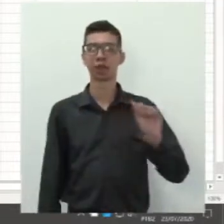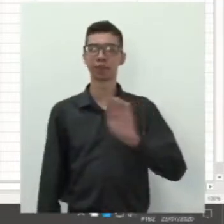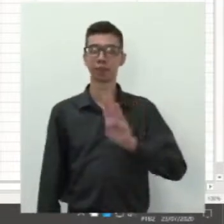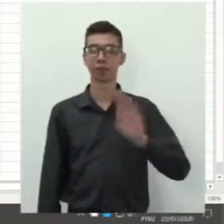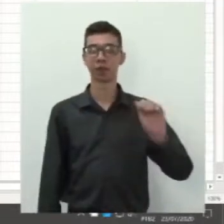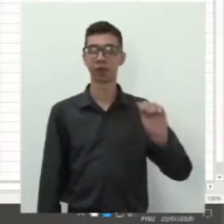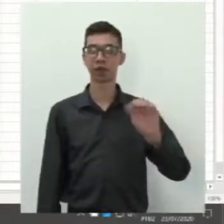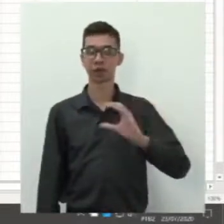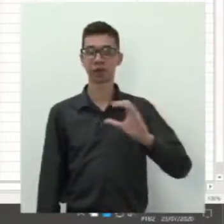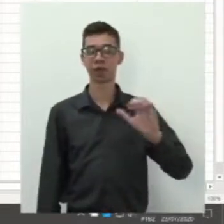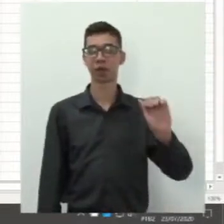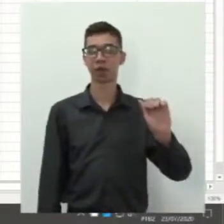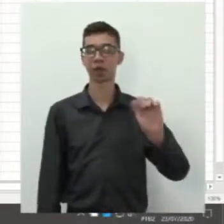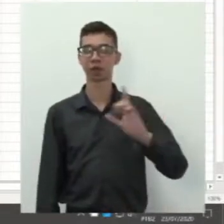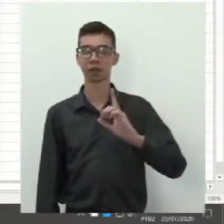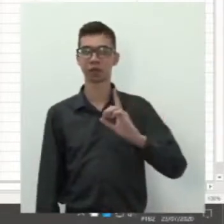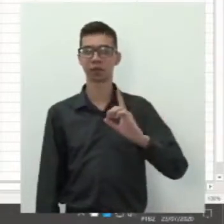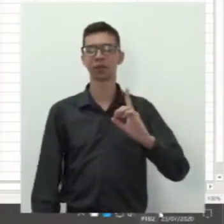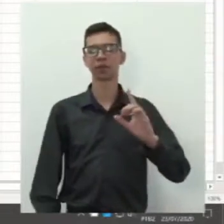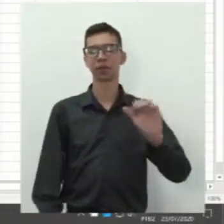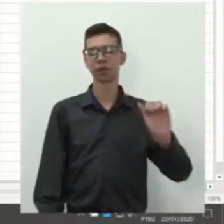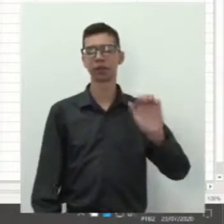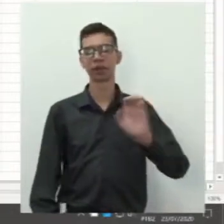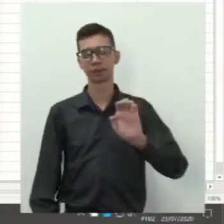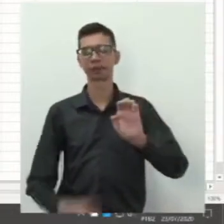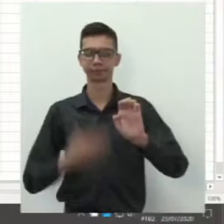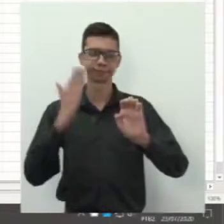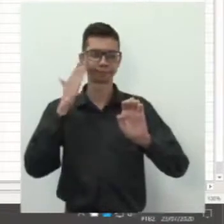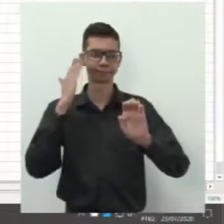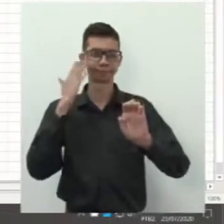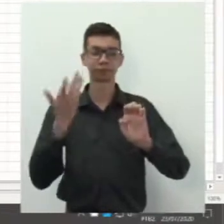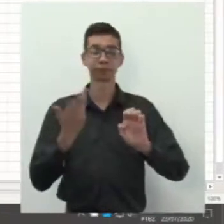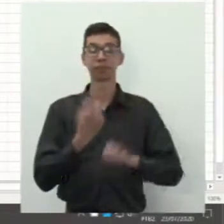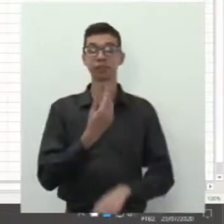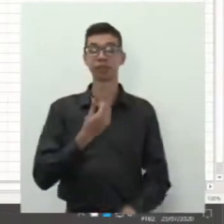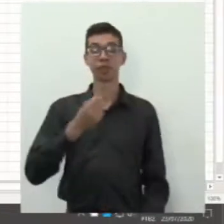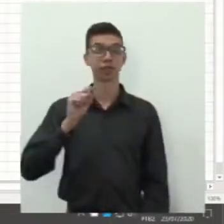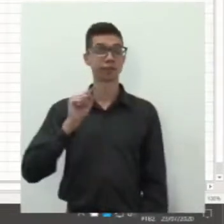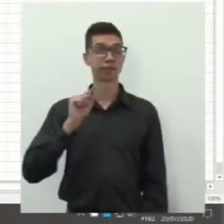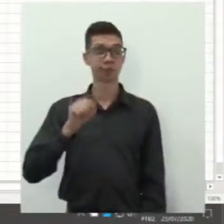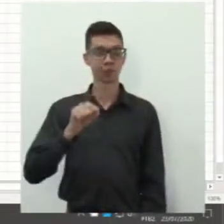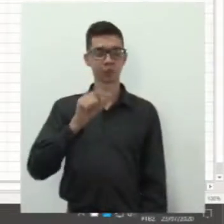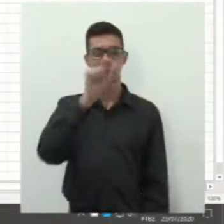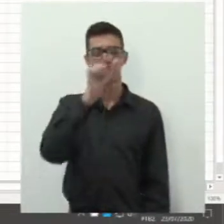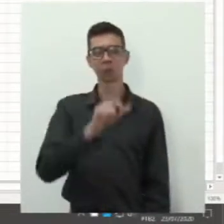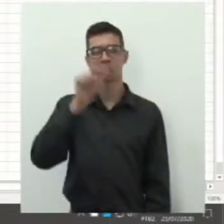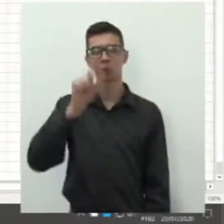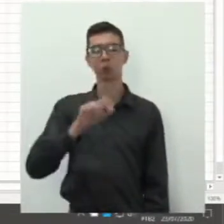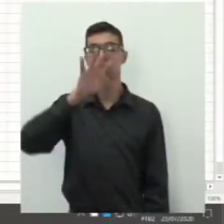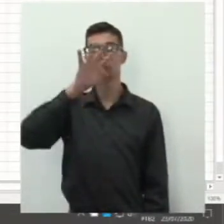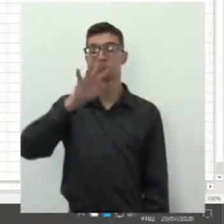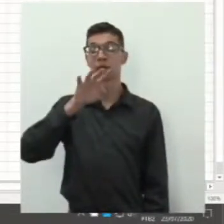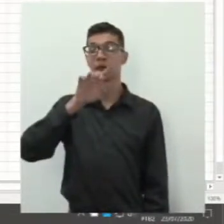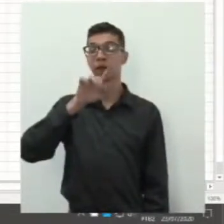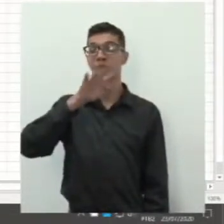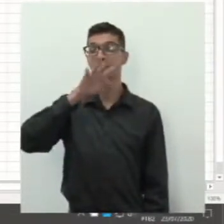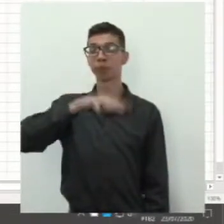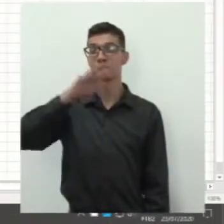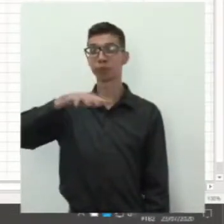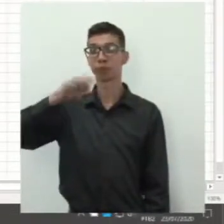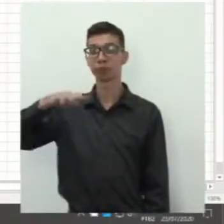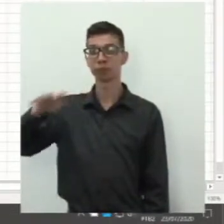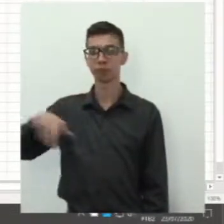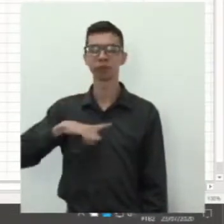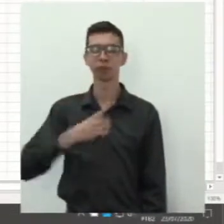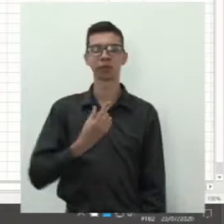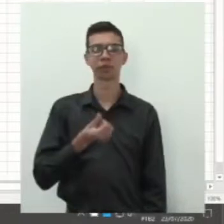e assim por diante. Então, ele tem aí 16 mil colunas para a gente explorar, tá? Então, a orientação é coluna